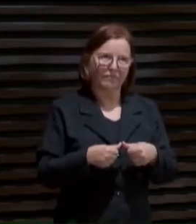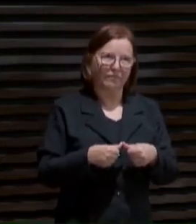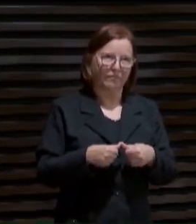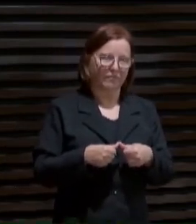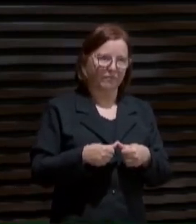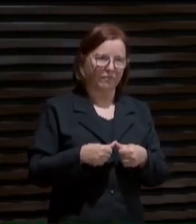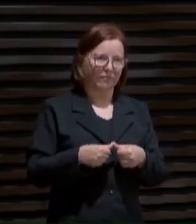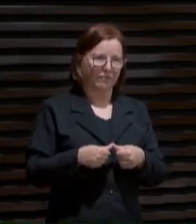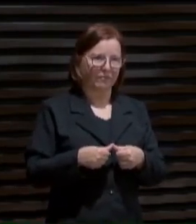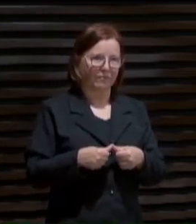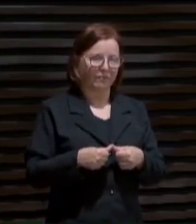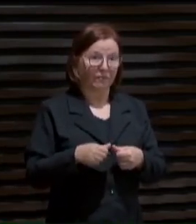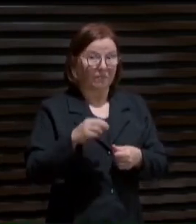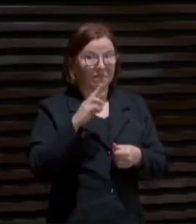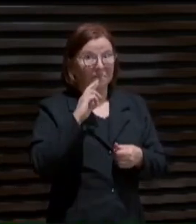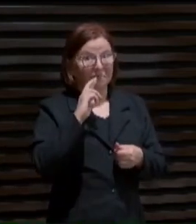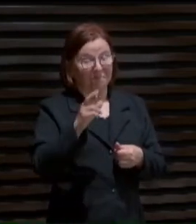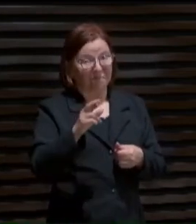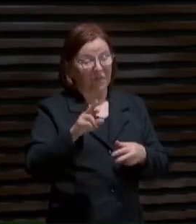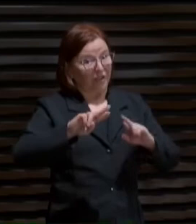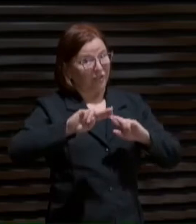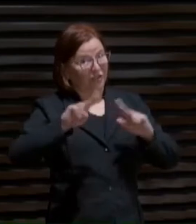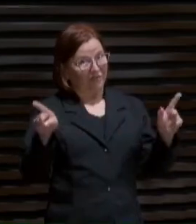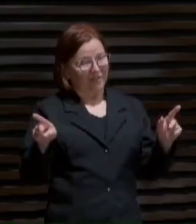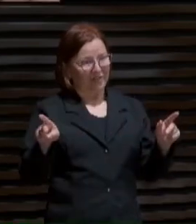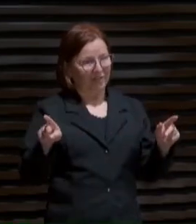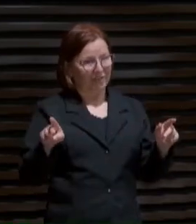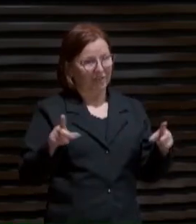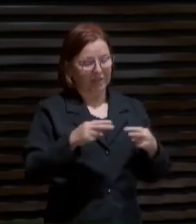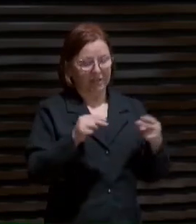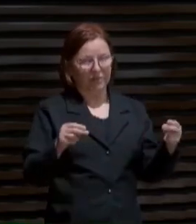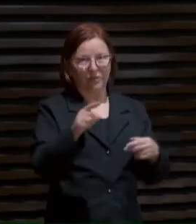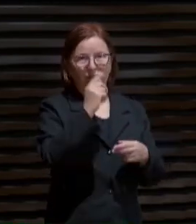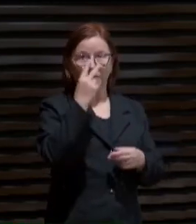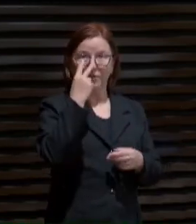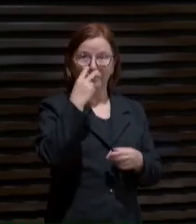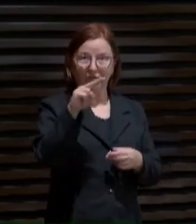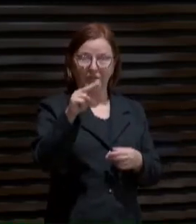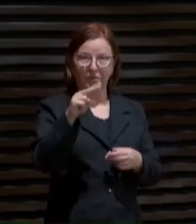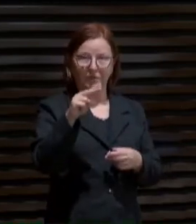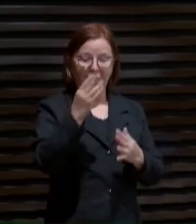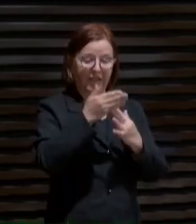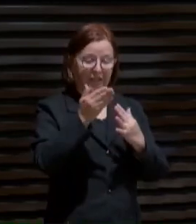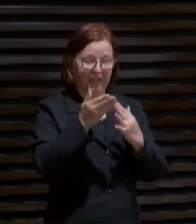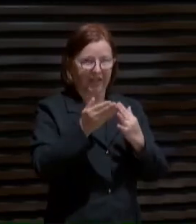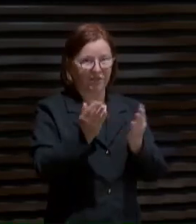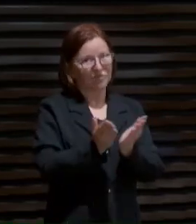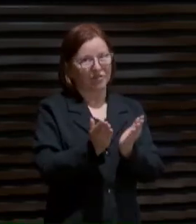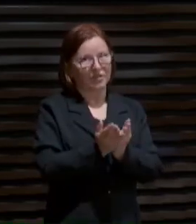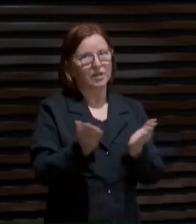e resulta em algo muito diferente do que nós temos visto no meio evangélico hoje como